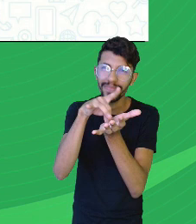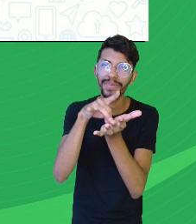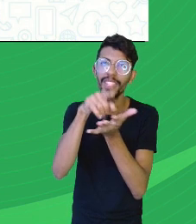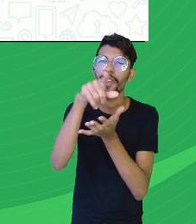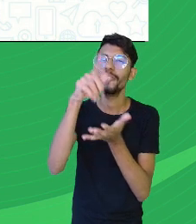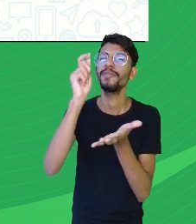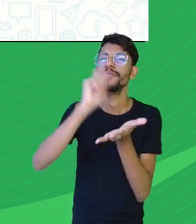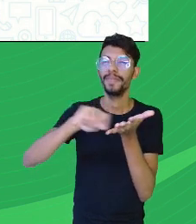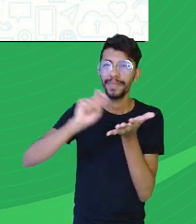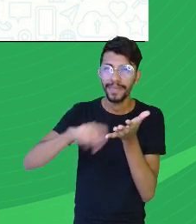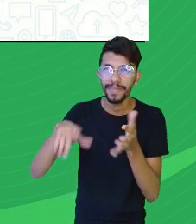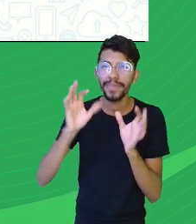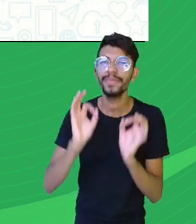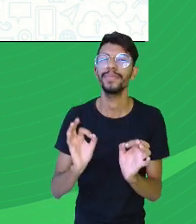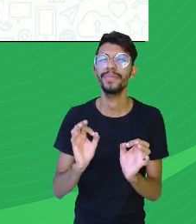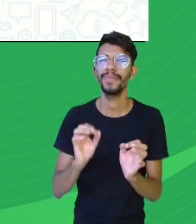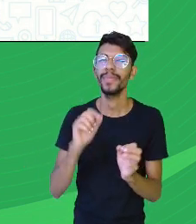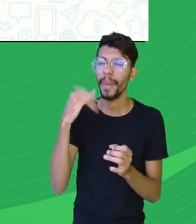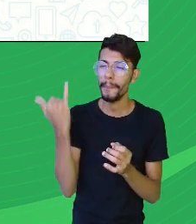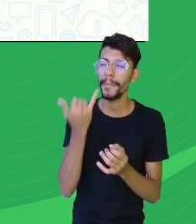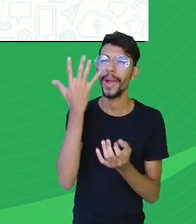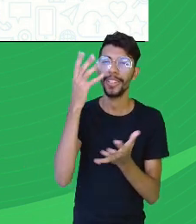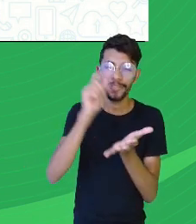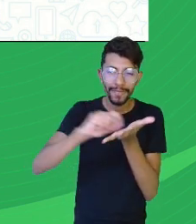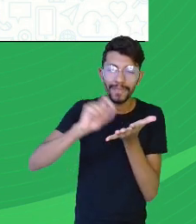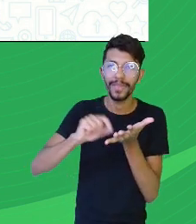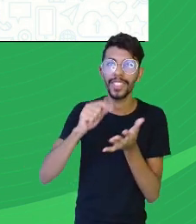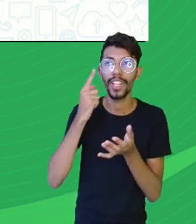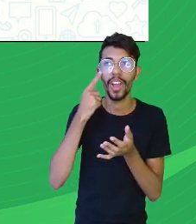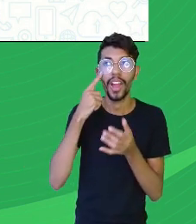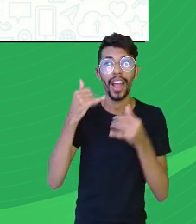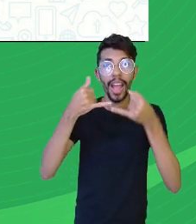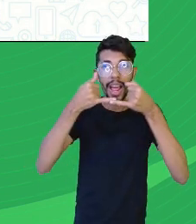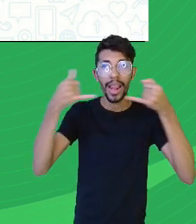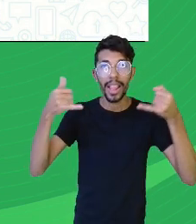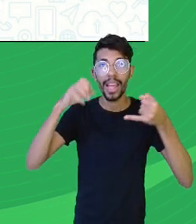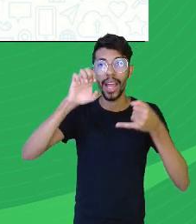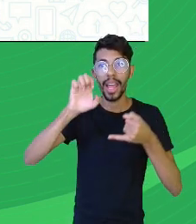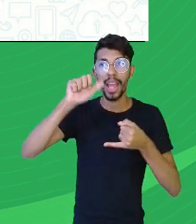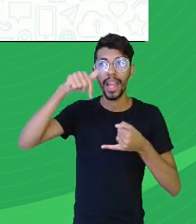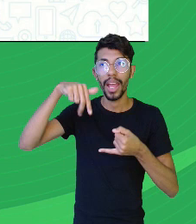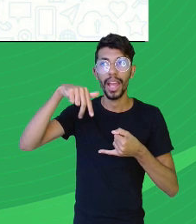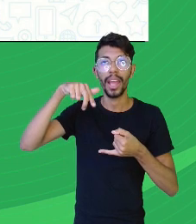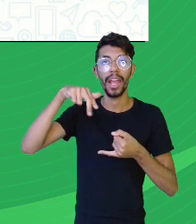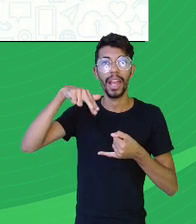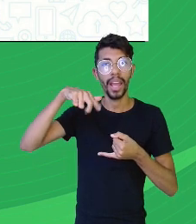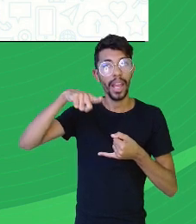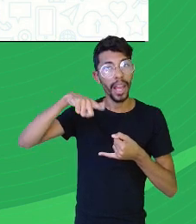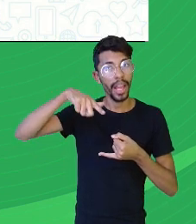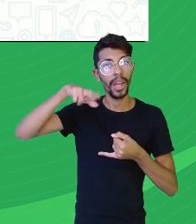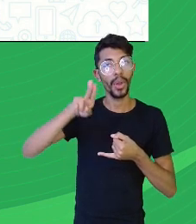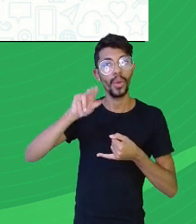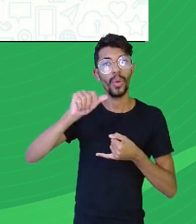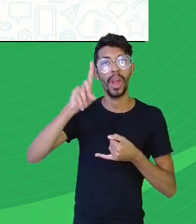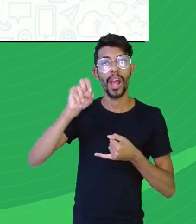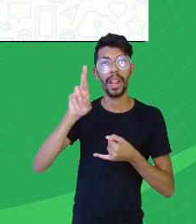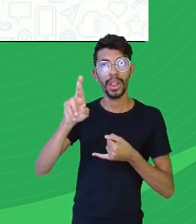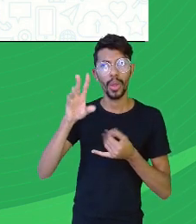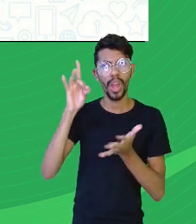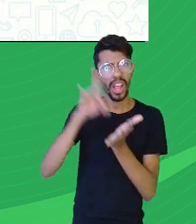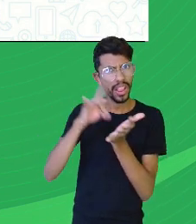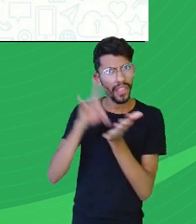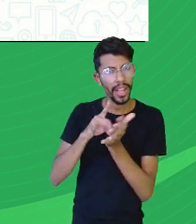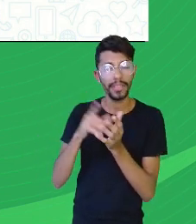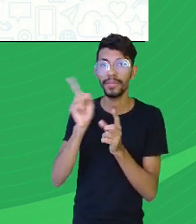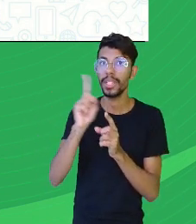tá vendo como é importante registrar a linha do Equador. Ela existe de verdade, gente?